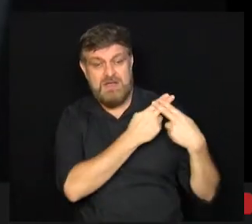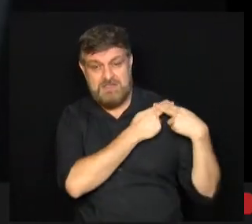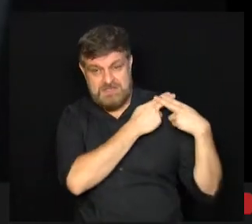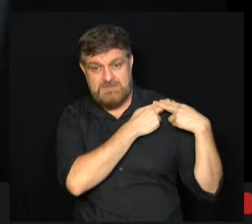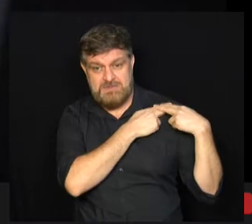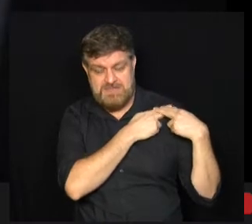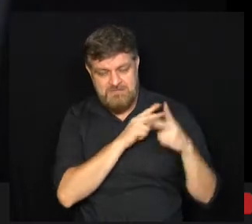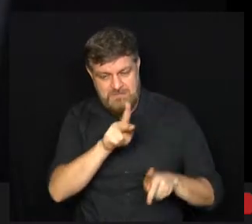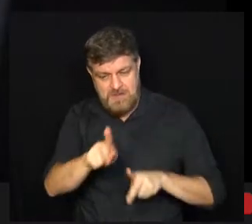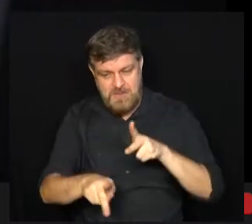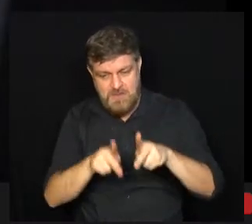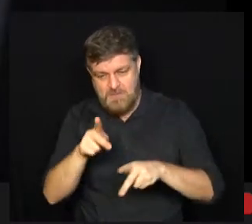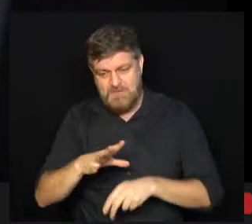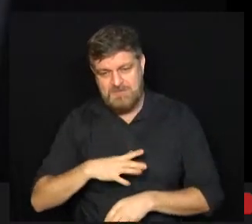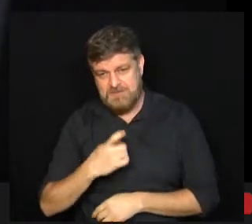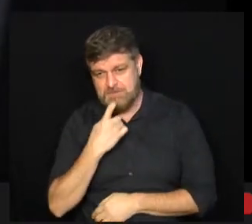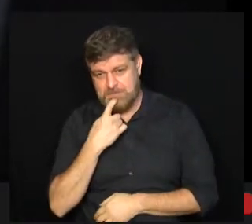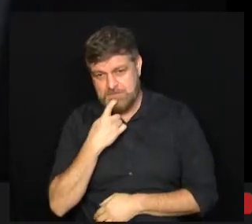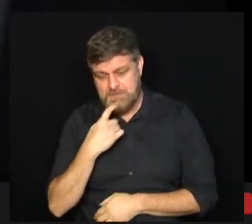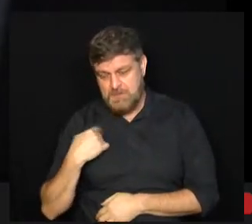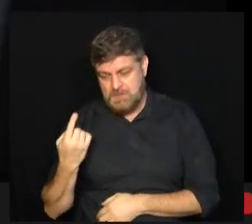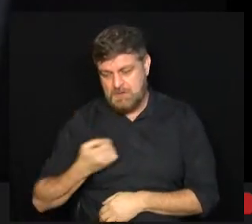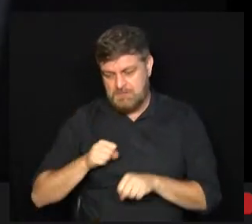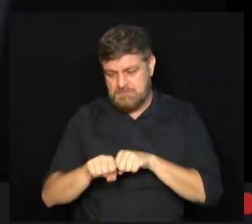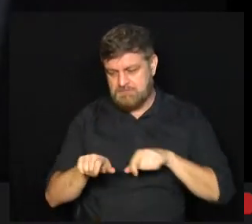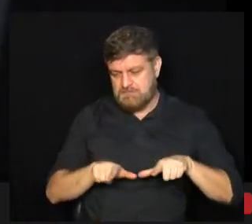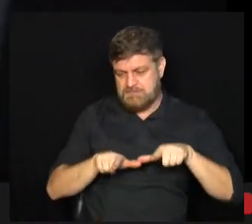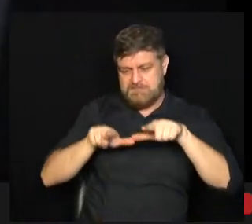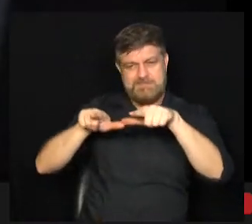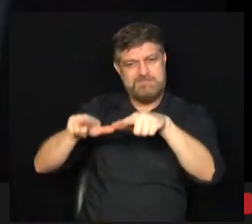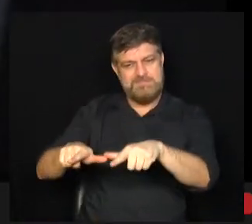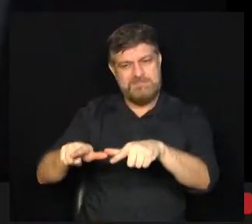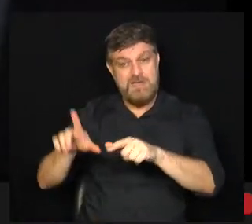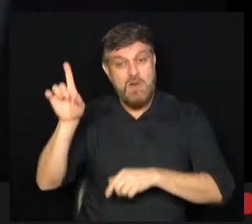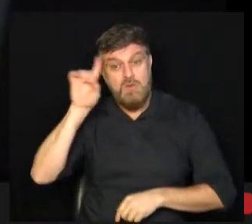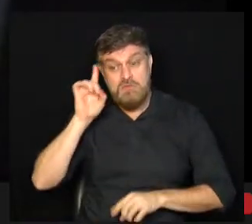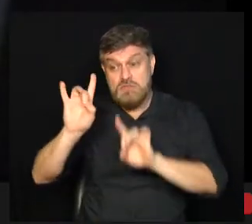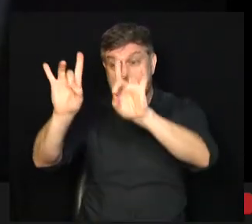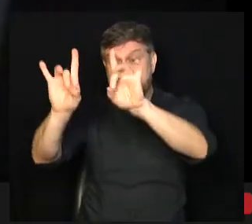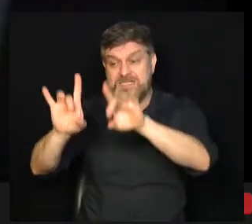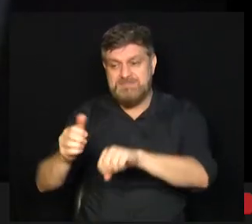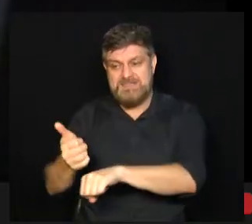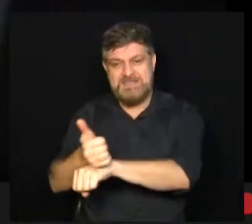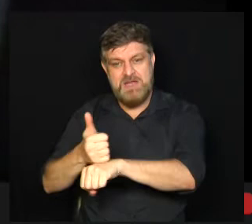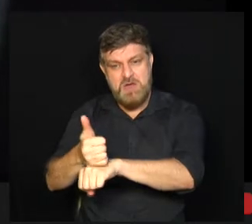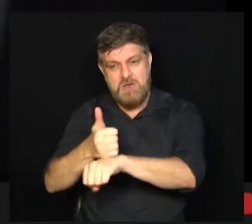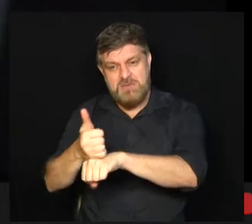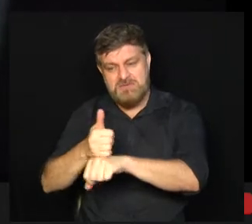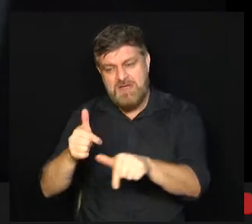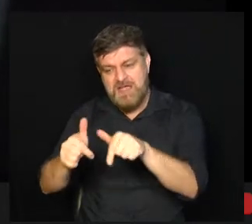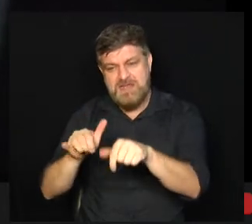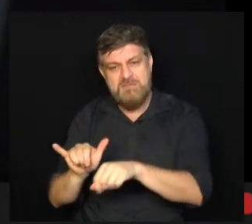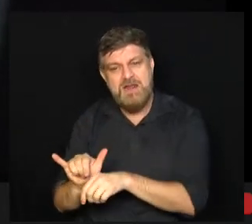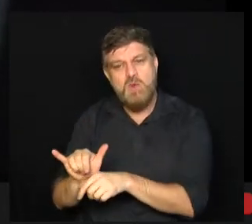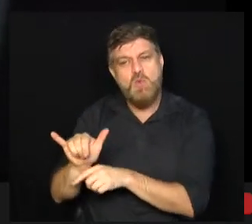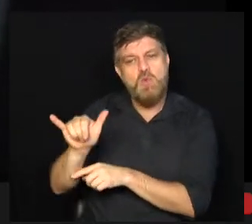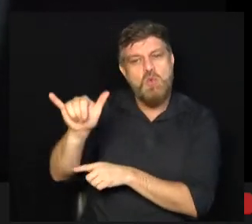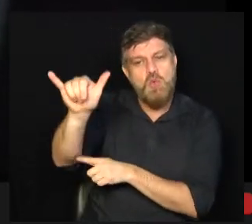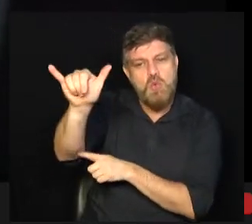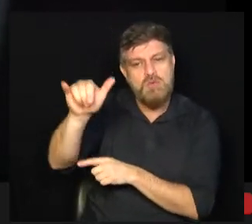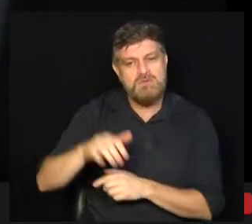municipais nos concederem essa oportunidade de homenagem. Então é isso, eu acho